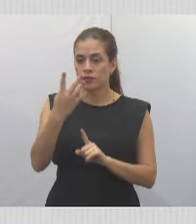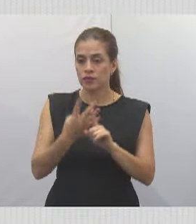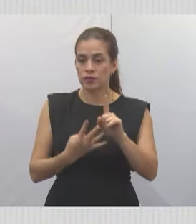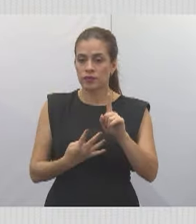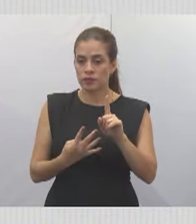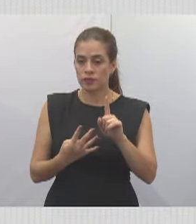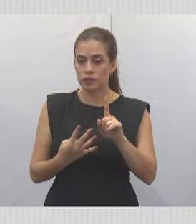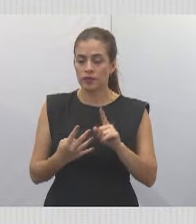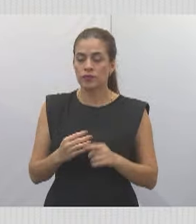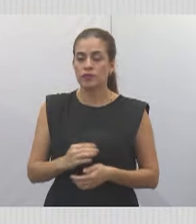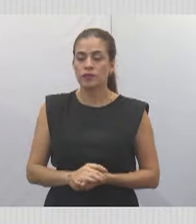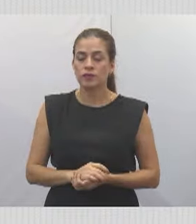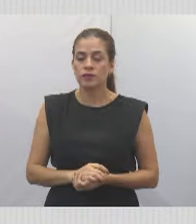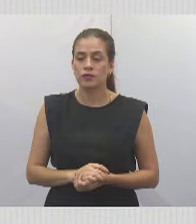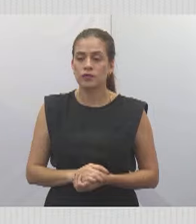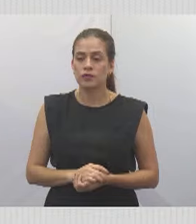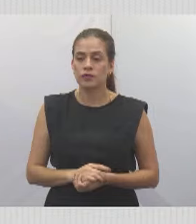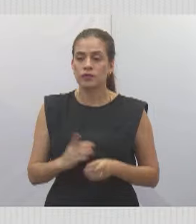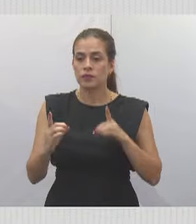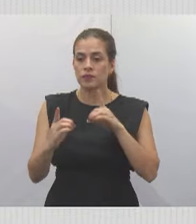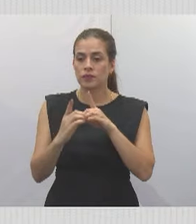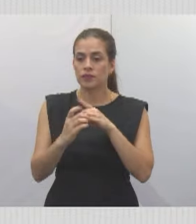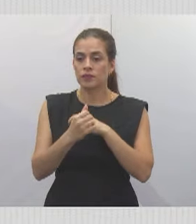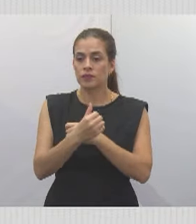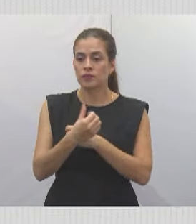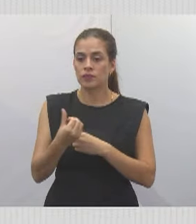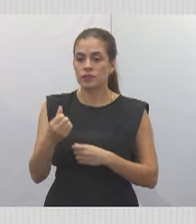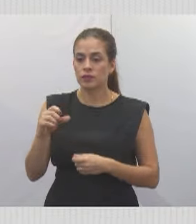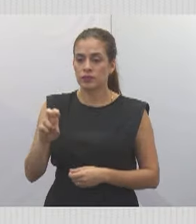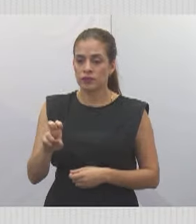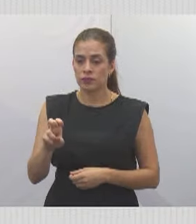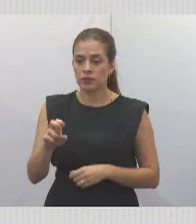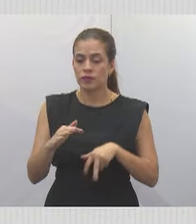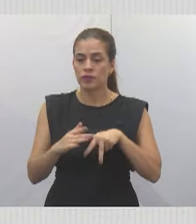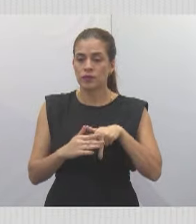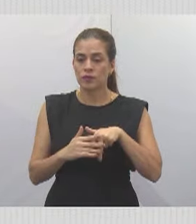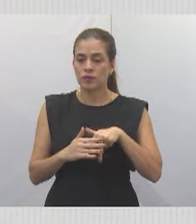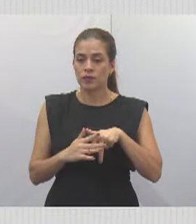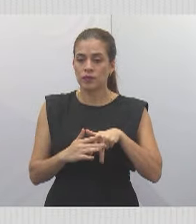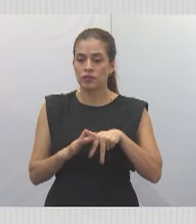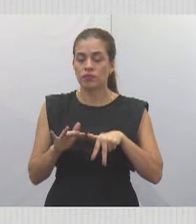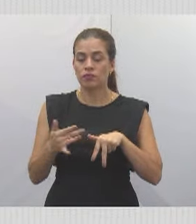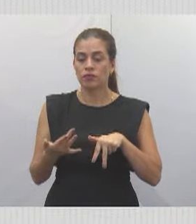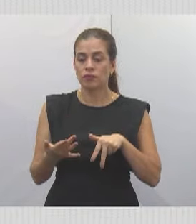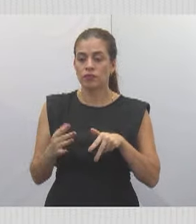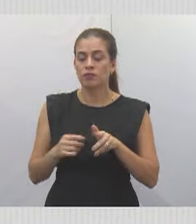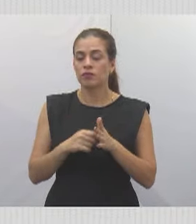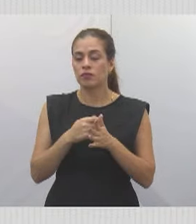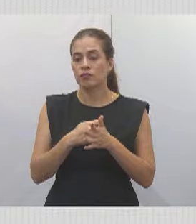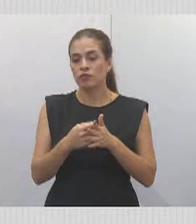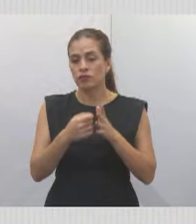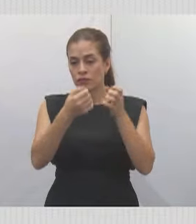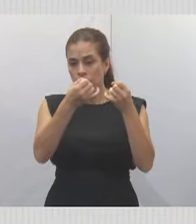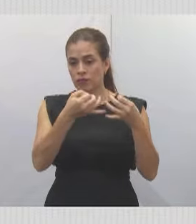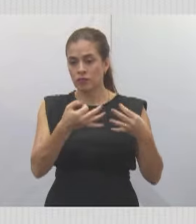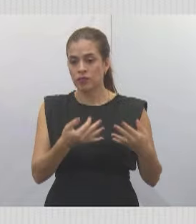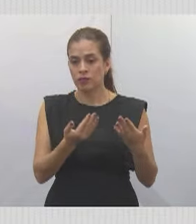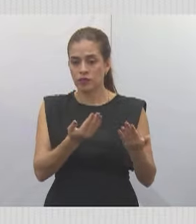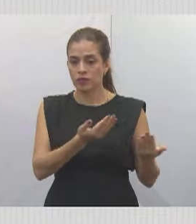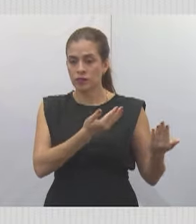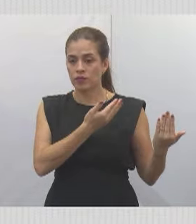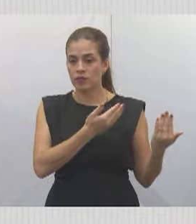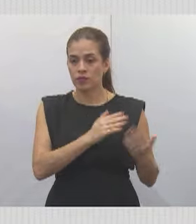Melhor em Casa esteve atendendo 165 pacientes. Então, toda a produção descrita neste quadro. Bem como,